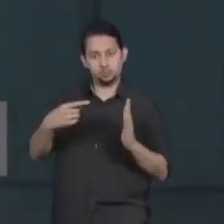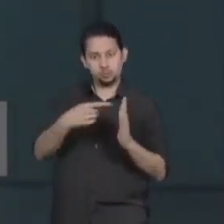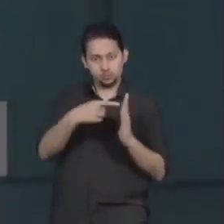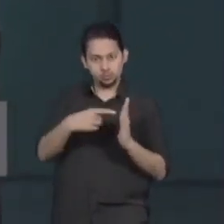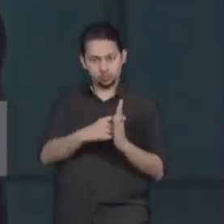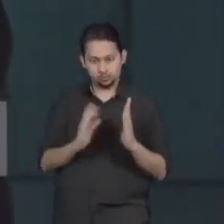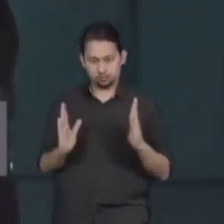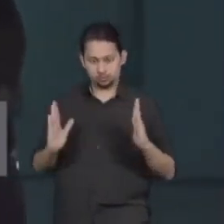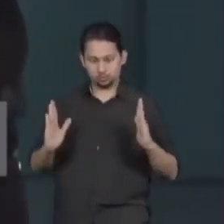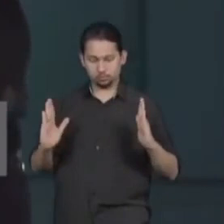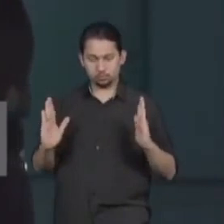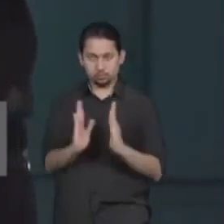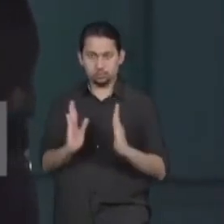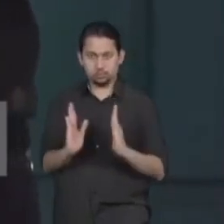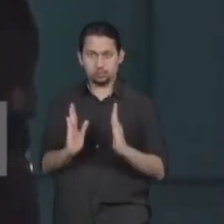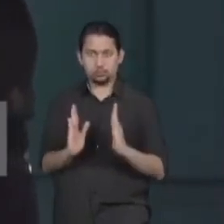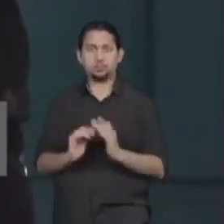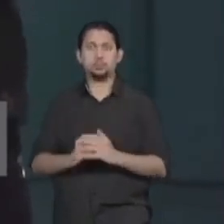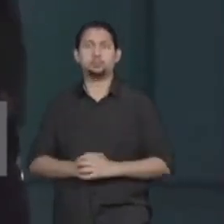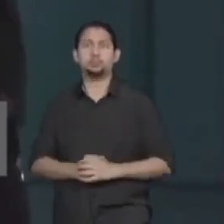pode encaixar